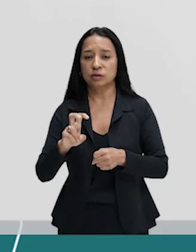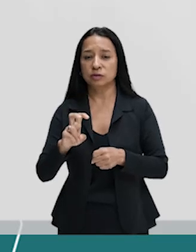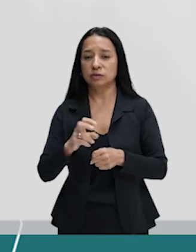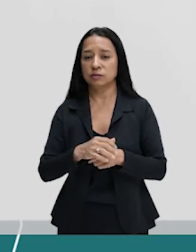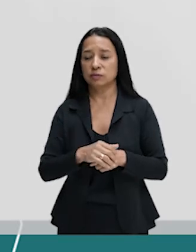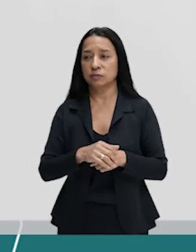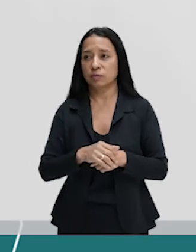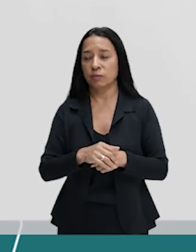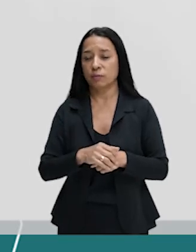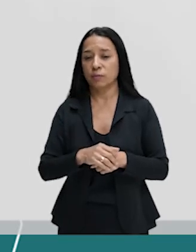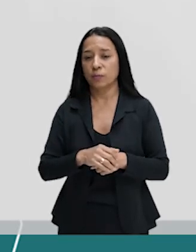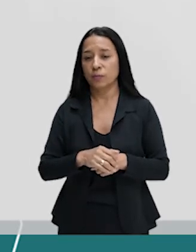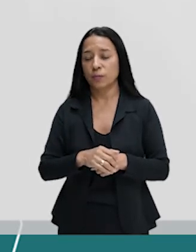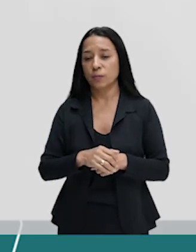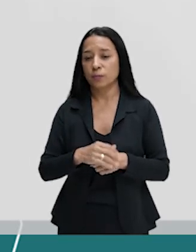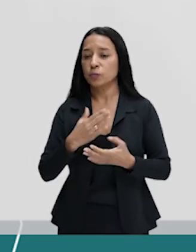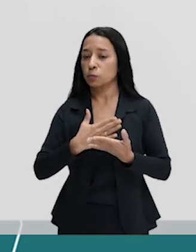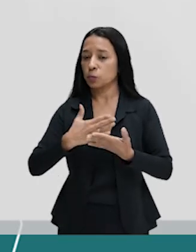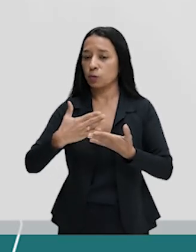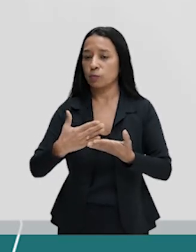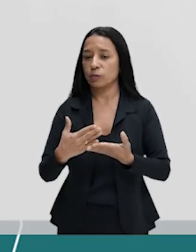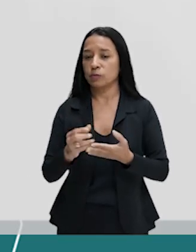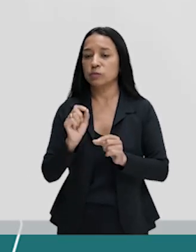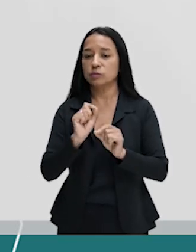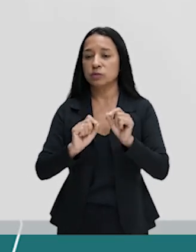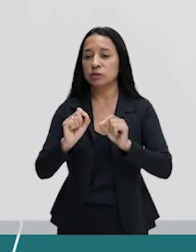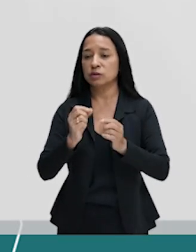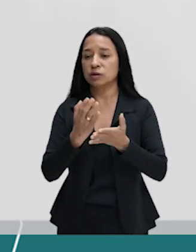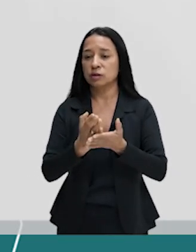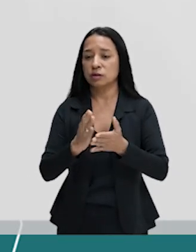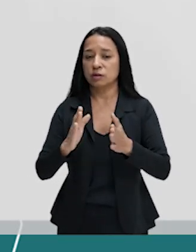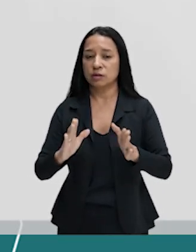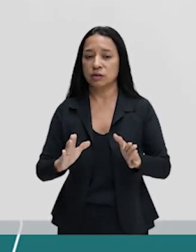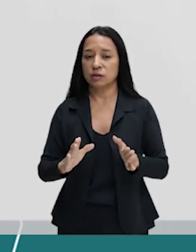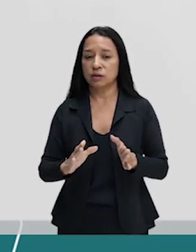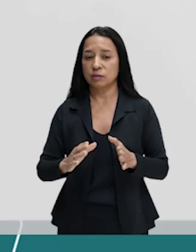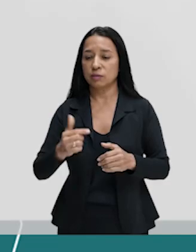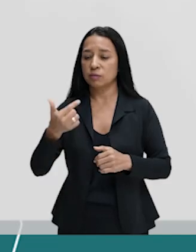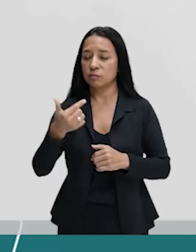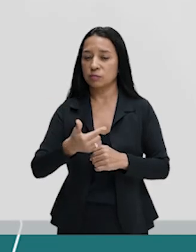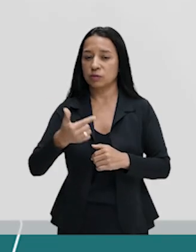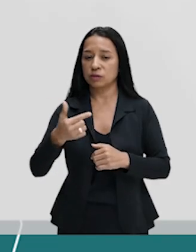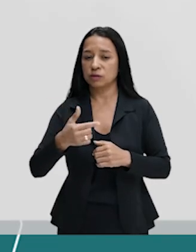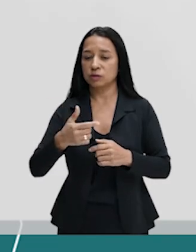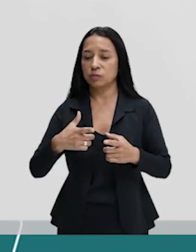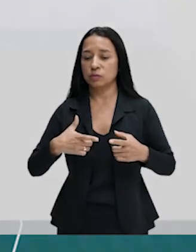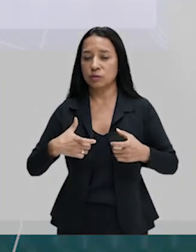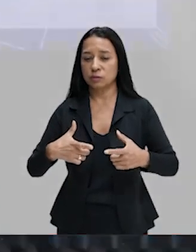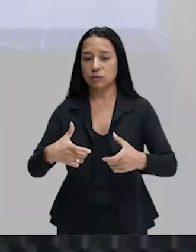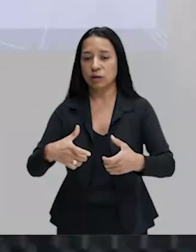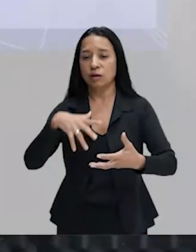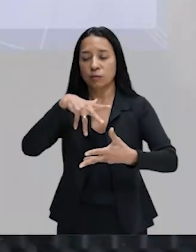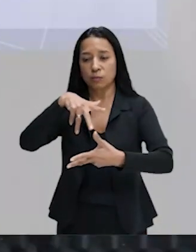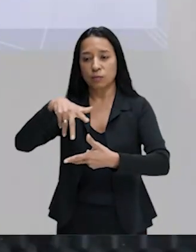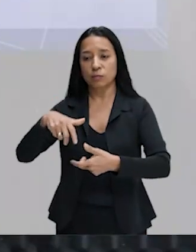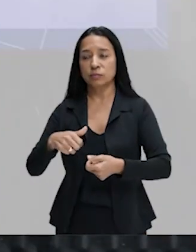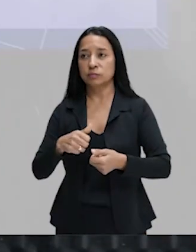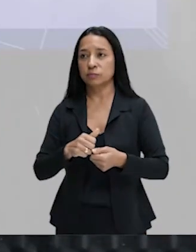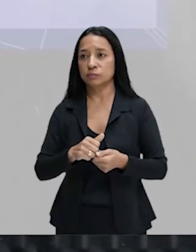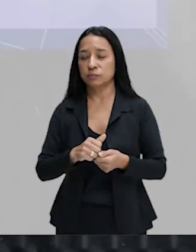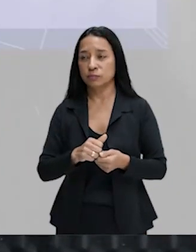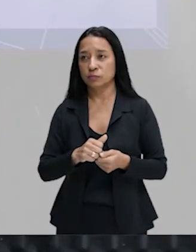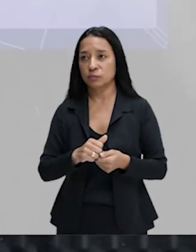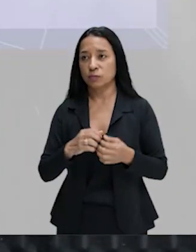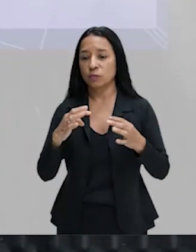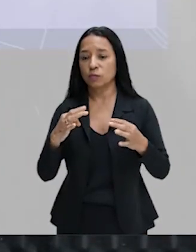seu início, que é a terceira fase, que se encerra a Segunda Guerra Mundial. Então,